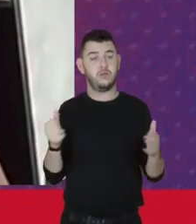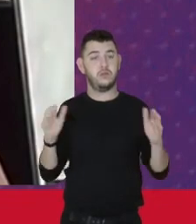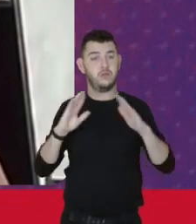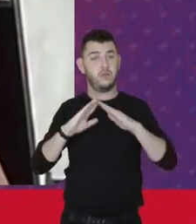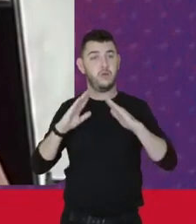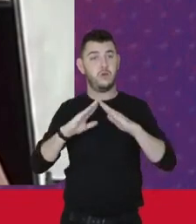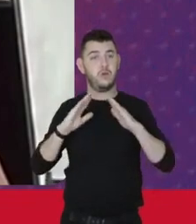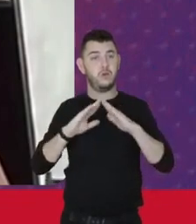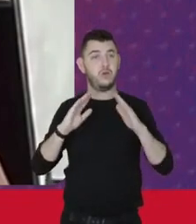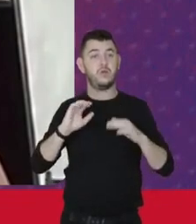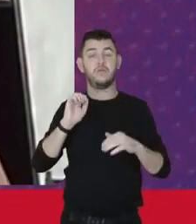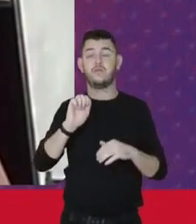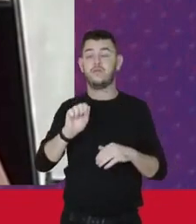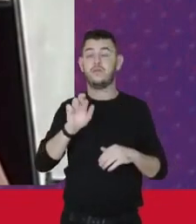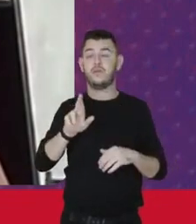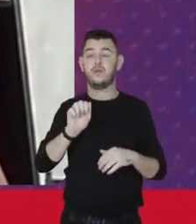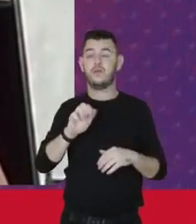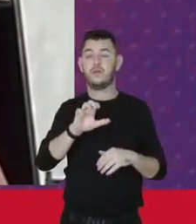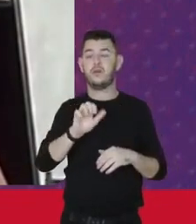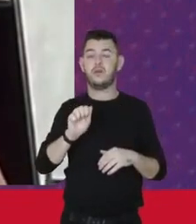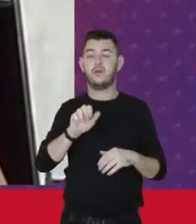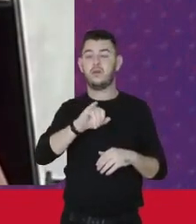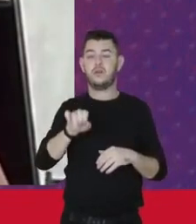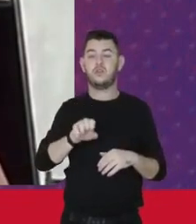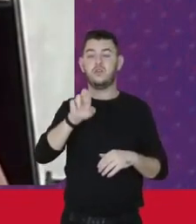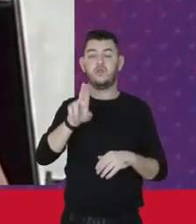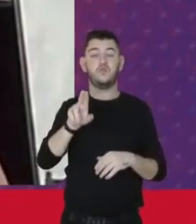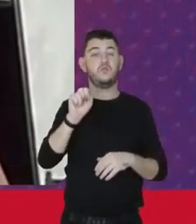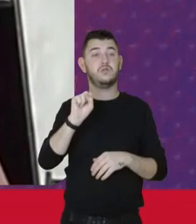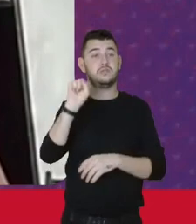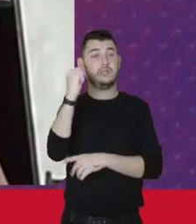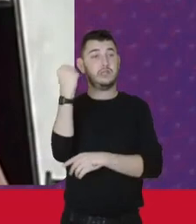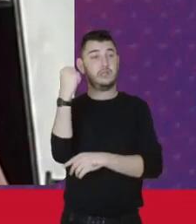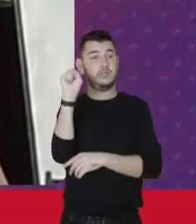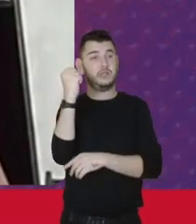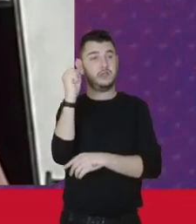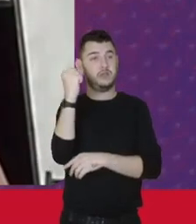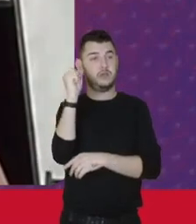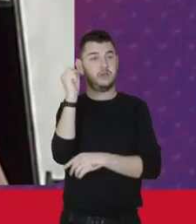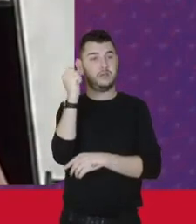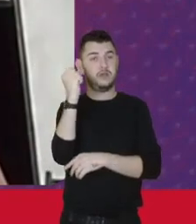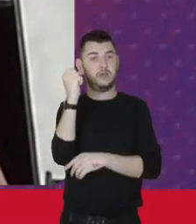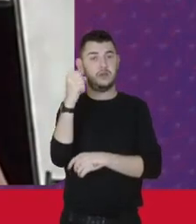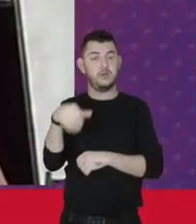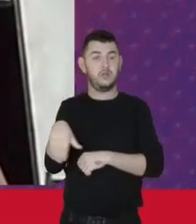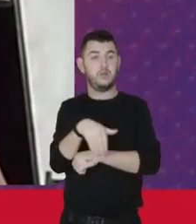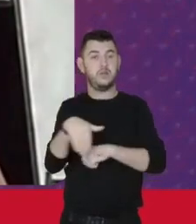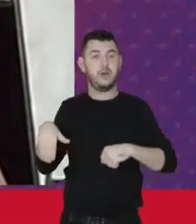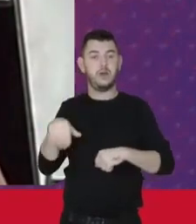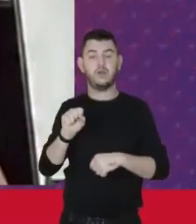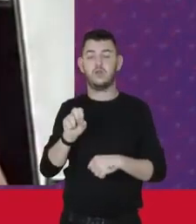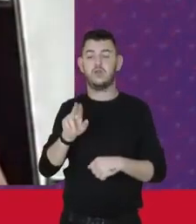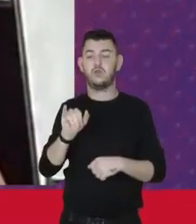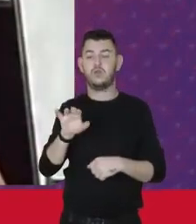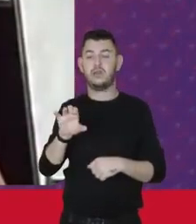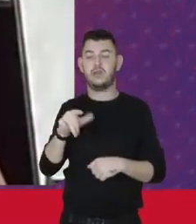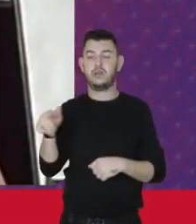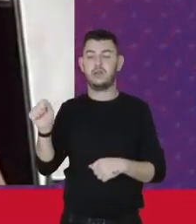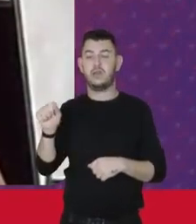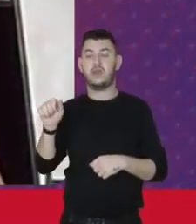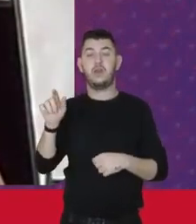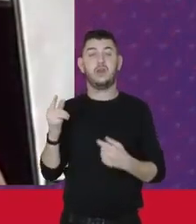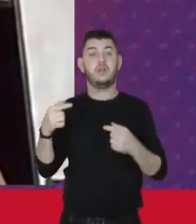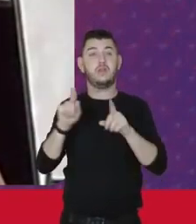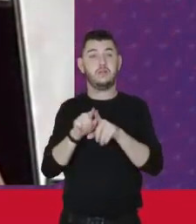em Aracaju, Sergipe, exatamente no bairro Suíça. E sou formada em gestão há